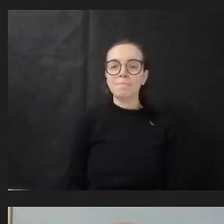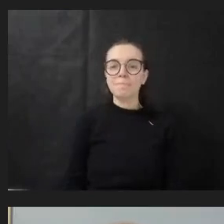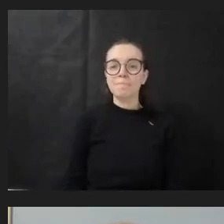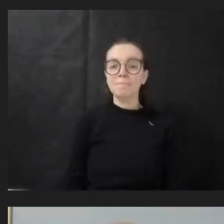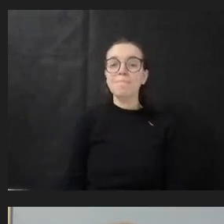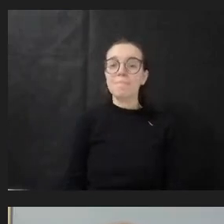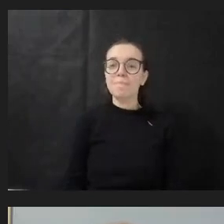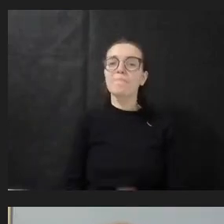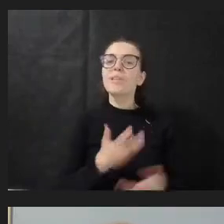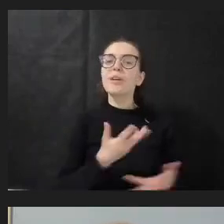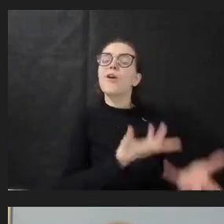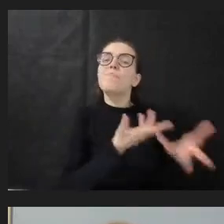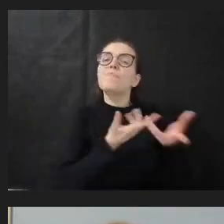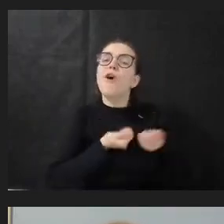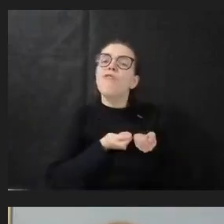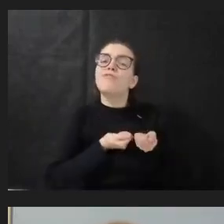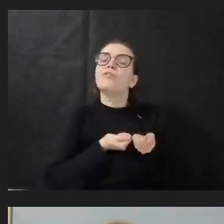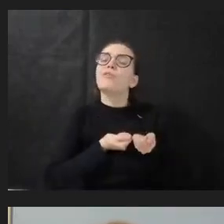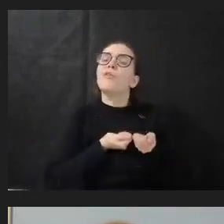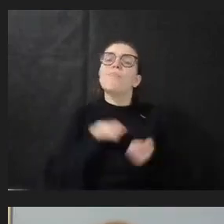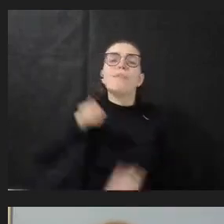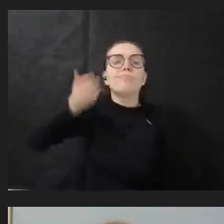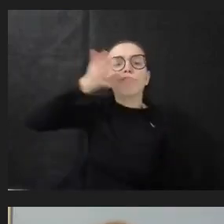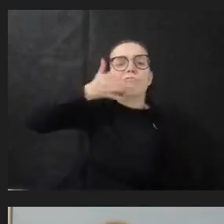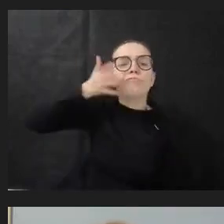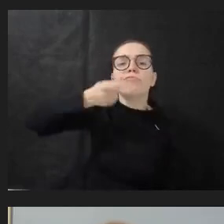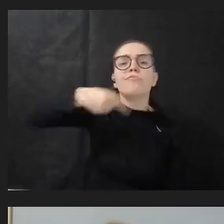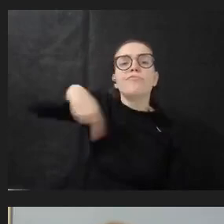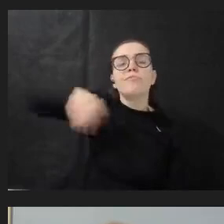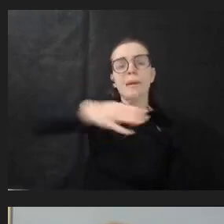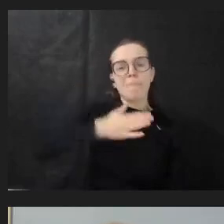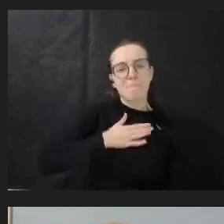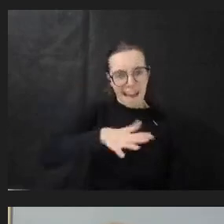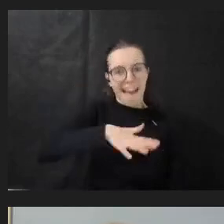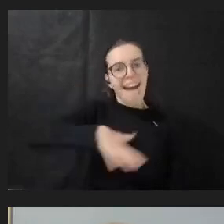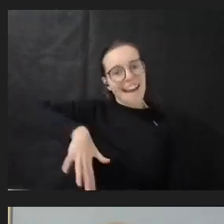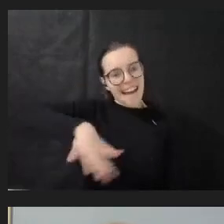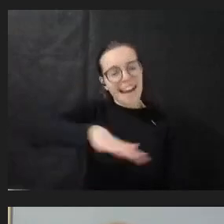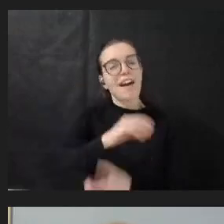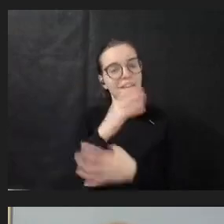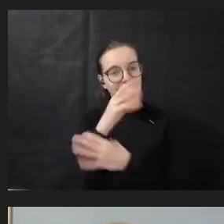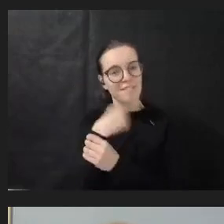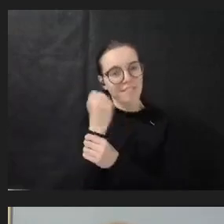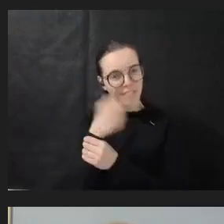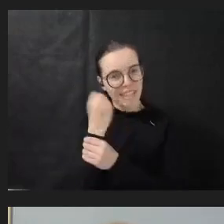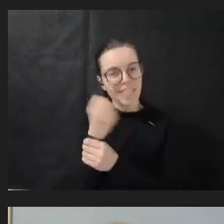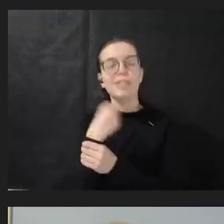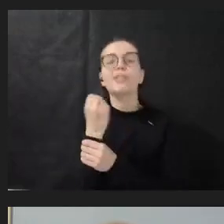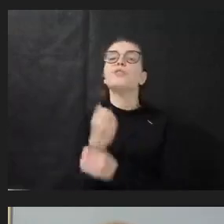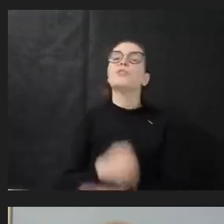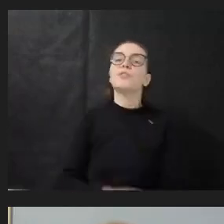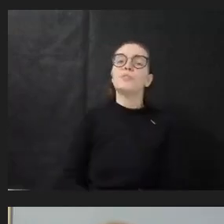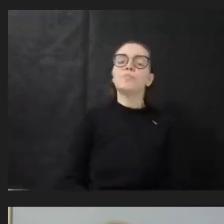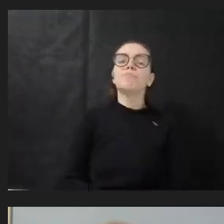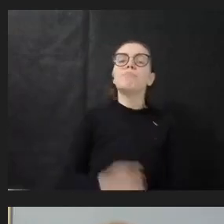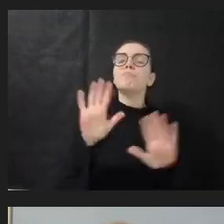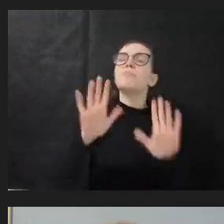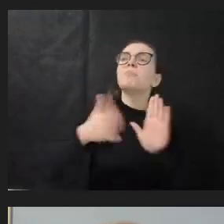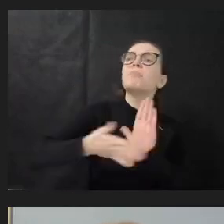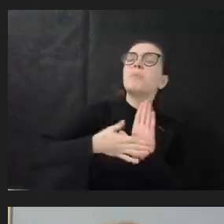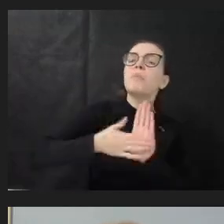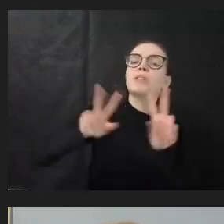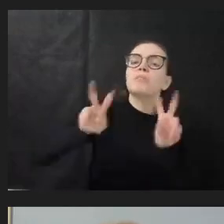convidado para falar um pouquinho sobre a minha área de formação, que é a fisioterapia, né? E a gente veio com essa proposta de conversar um pouquinho